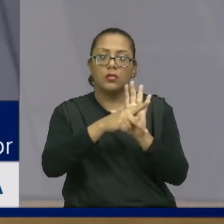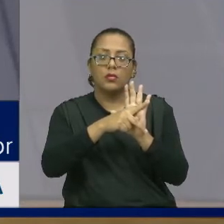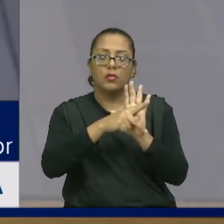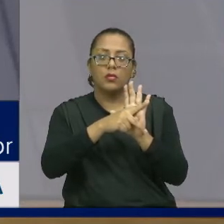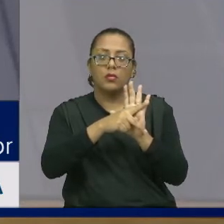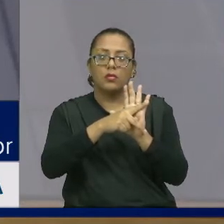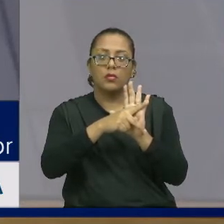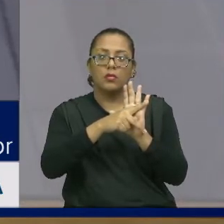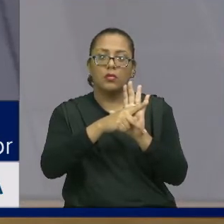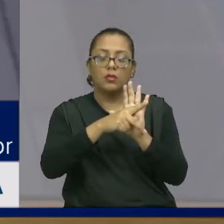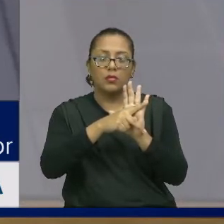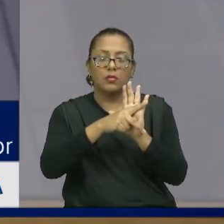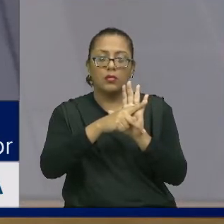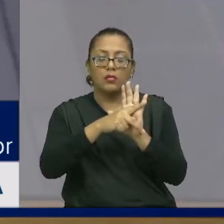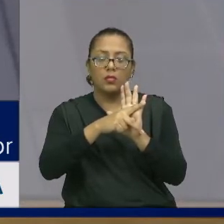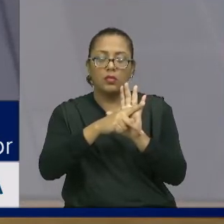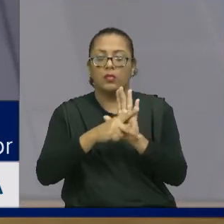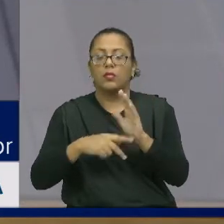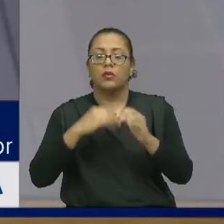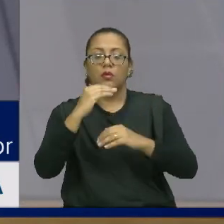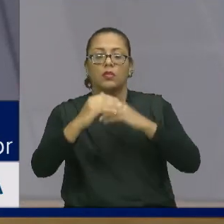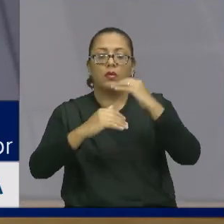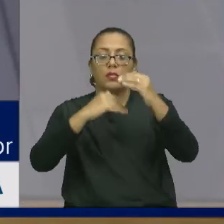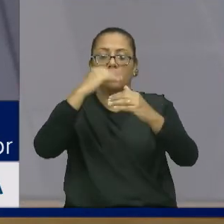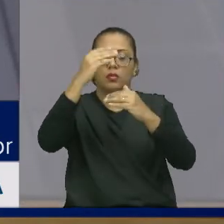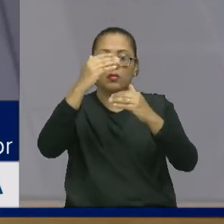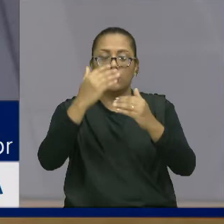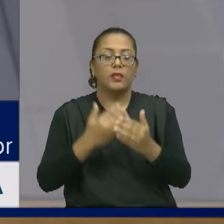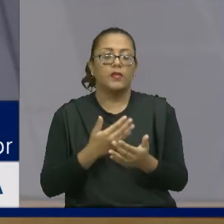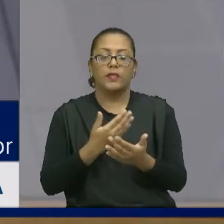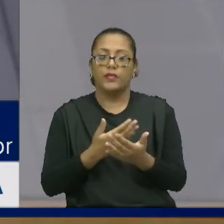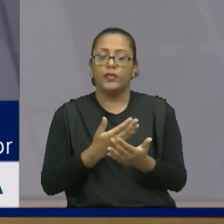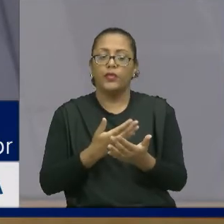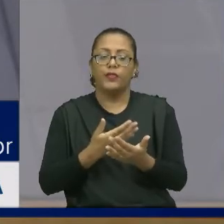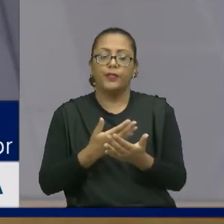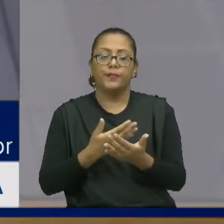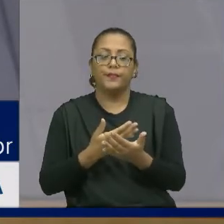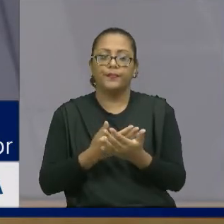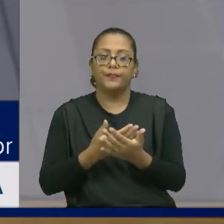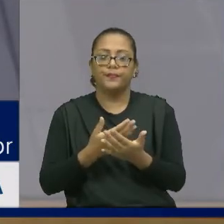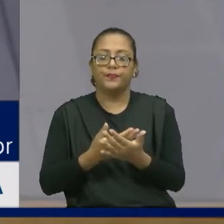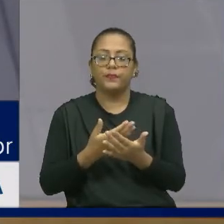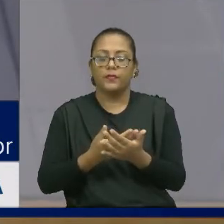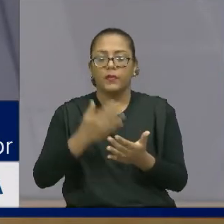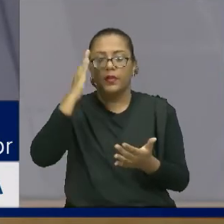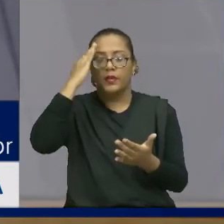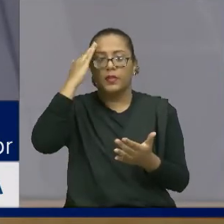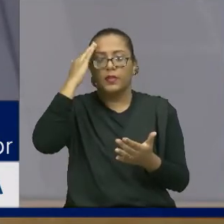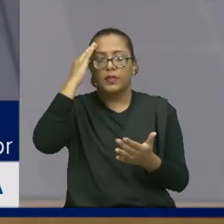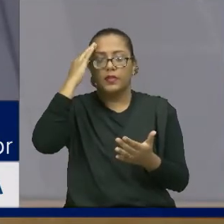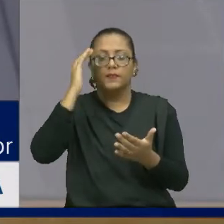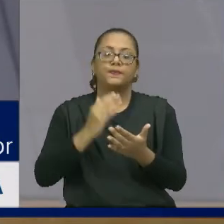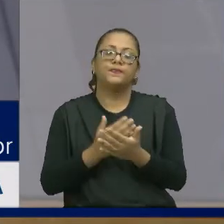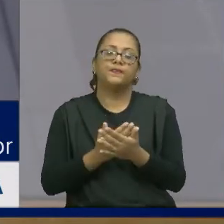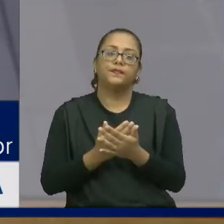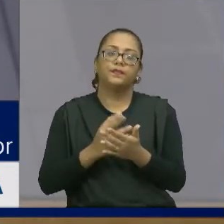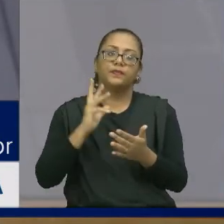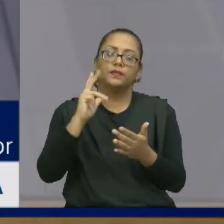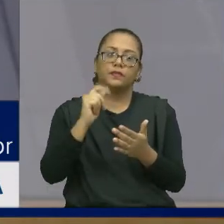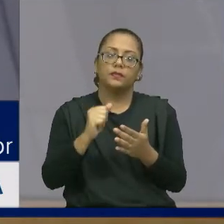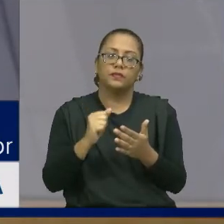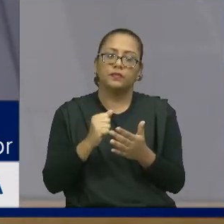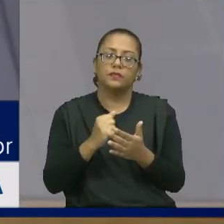com ensino superior e com expertise na área, como bem observa o próprio